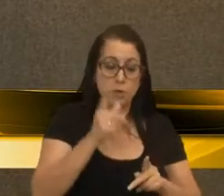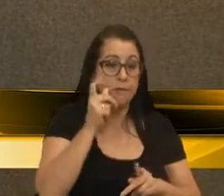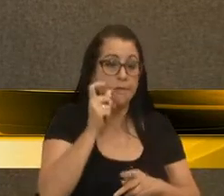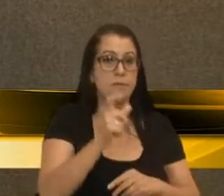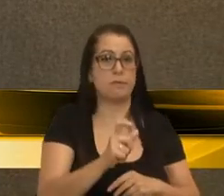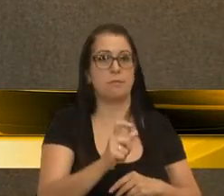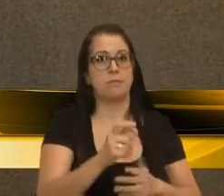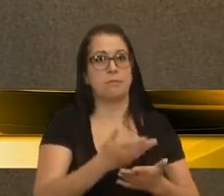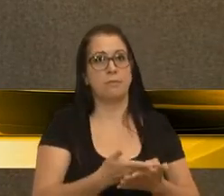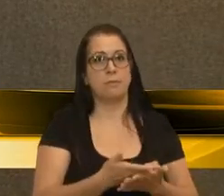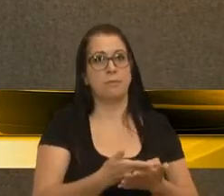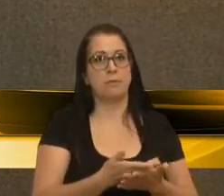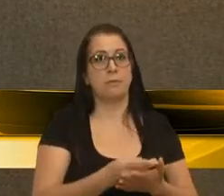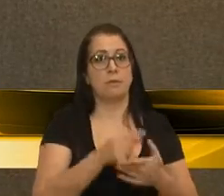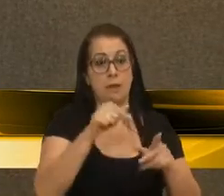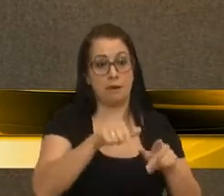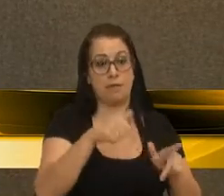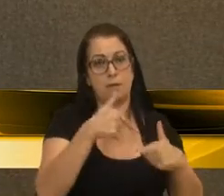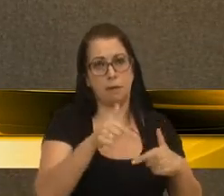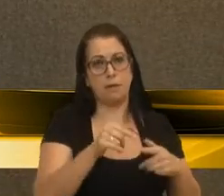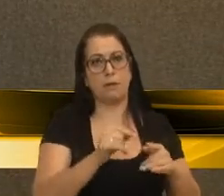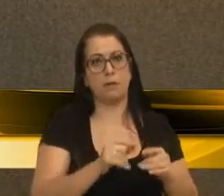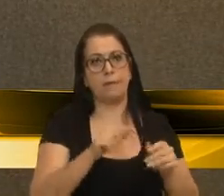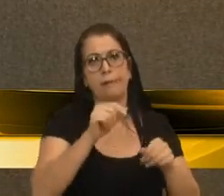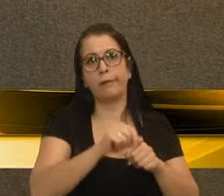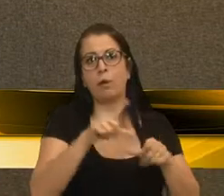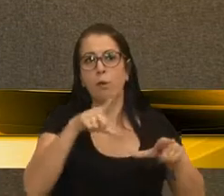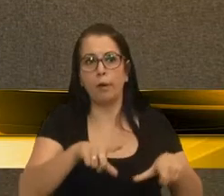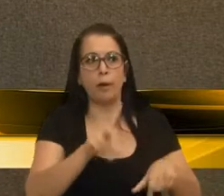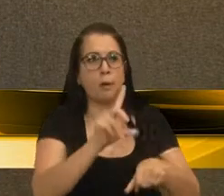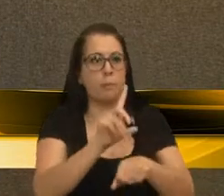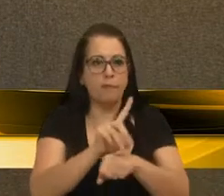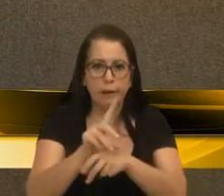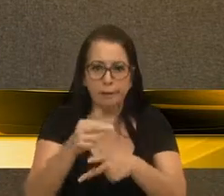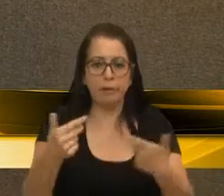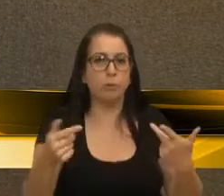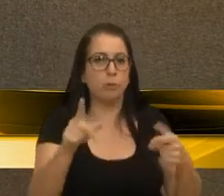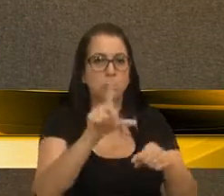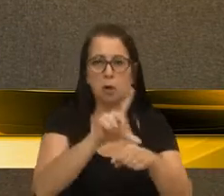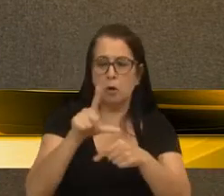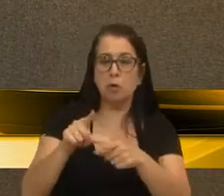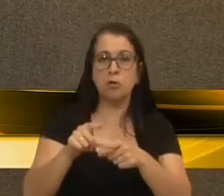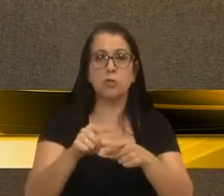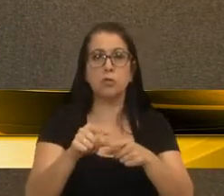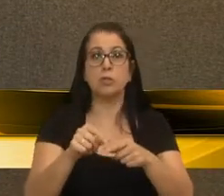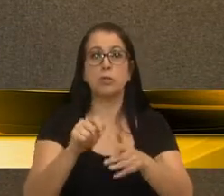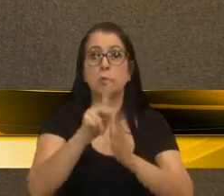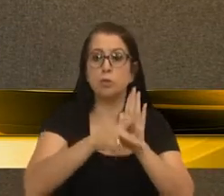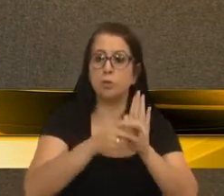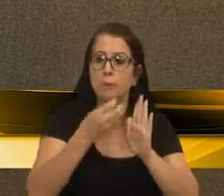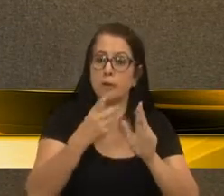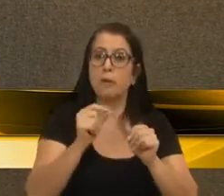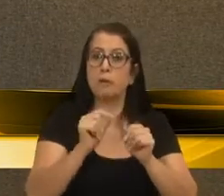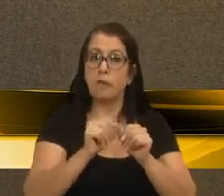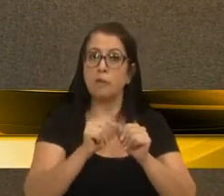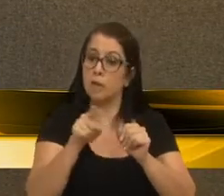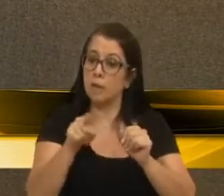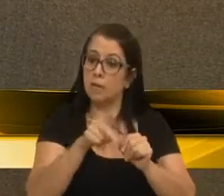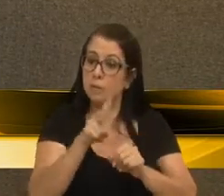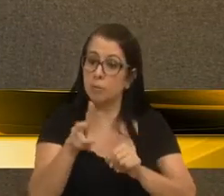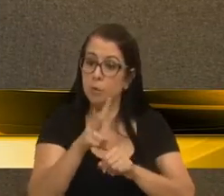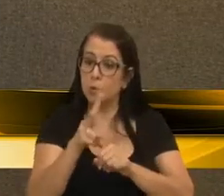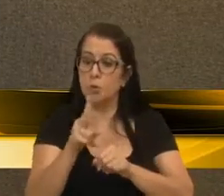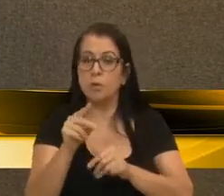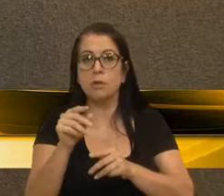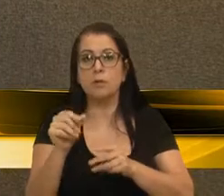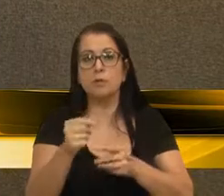interessadas em ali trabalhar, botar sua banca, automaticamente, num projeto bem feito, elas mesmas buscam o